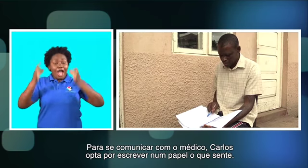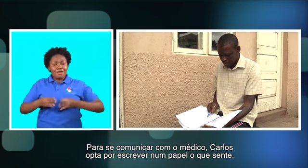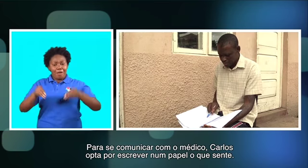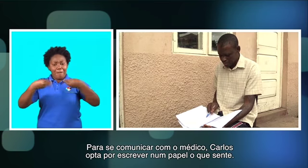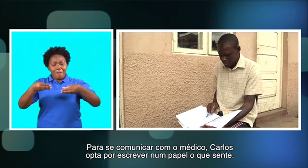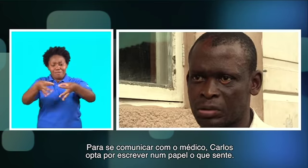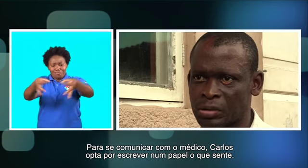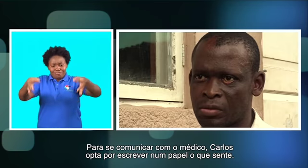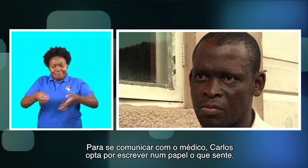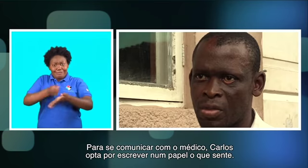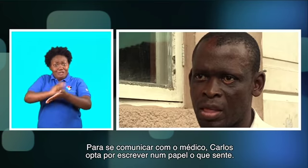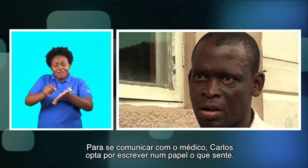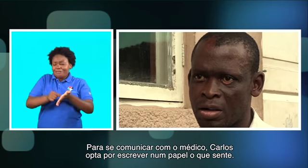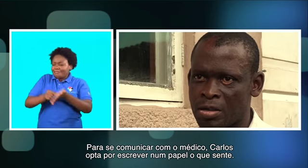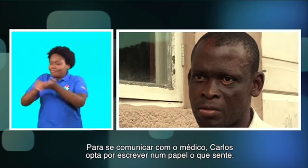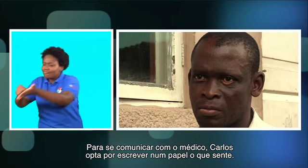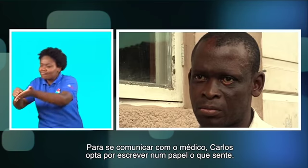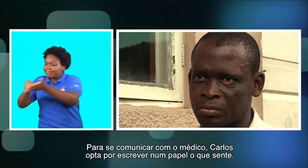escrever, num papel, o que sinta.